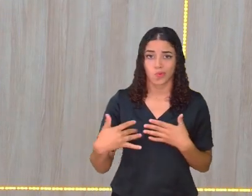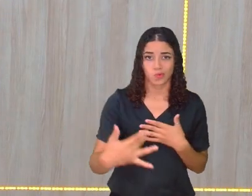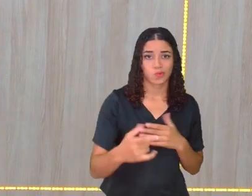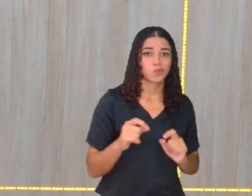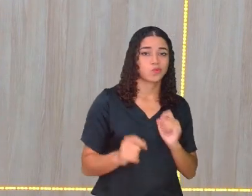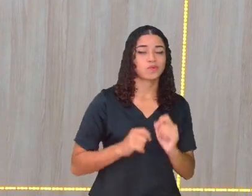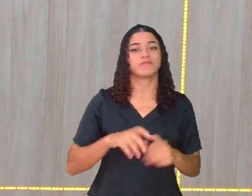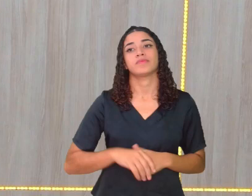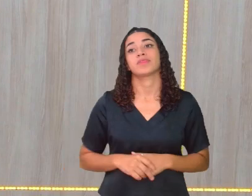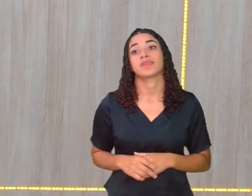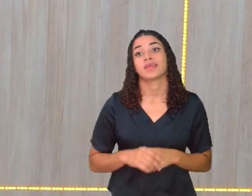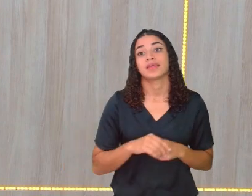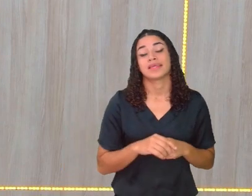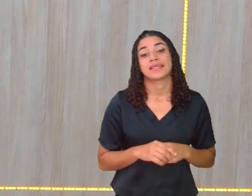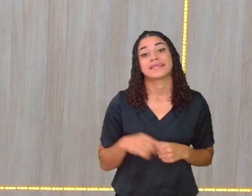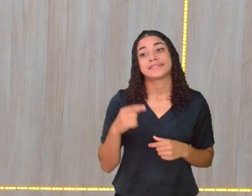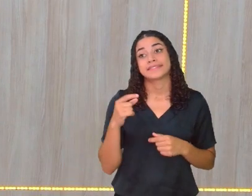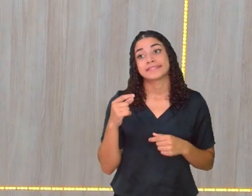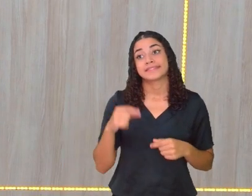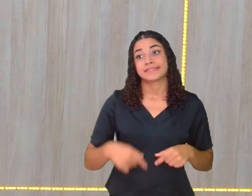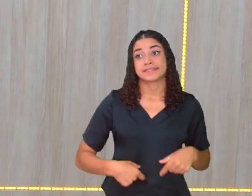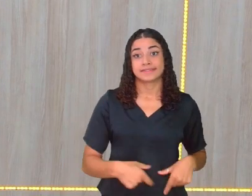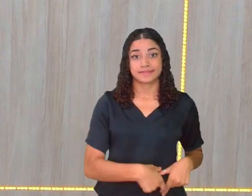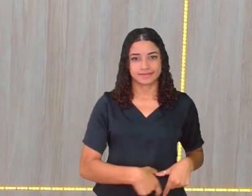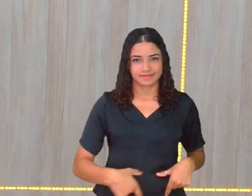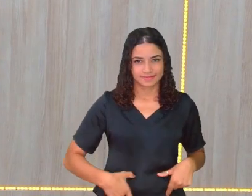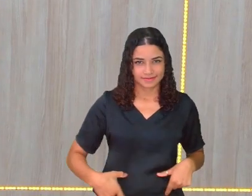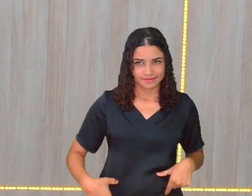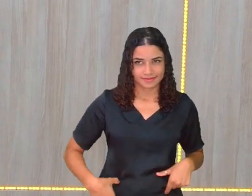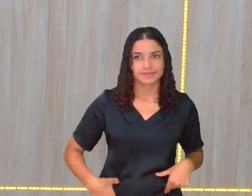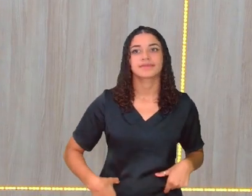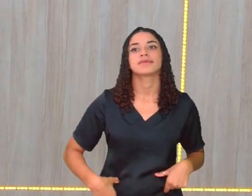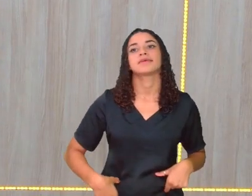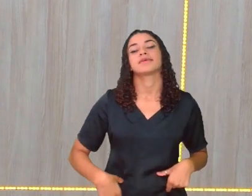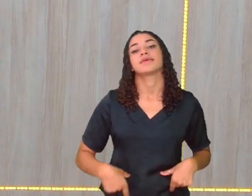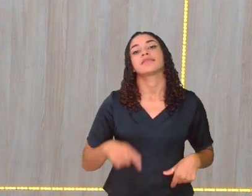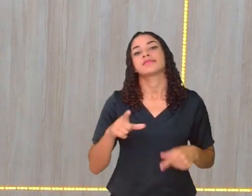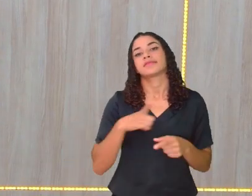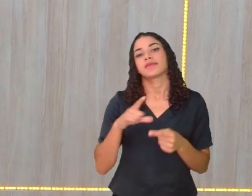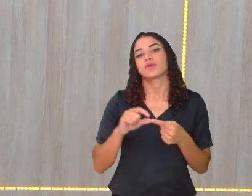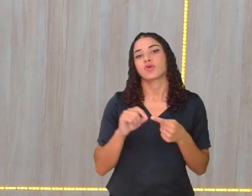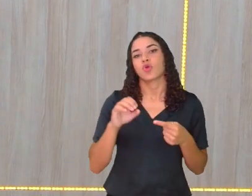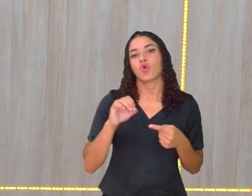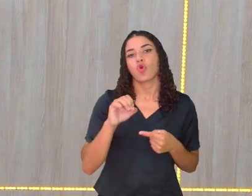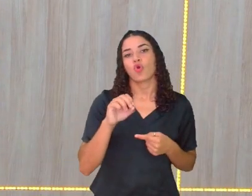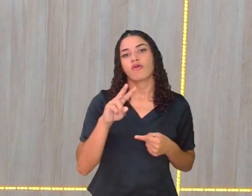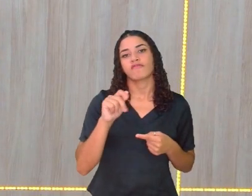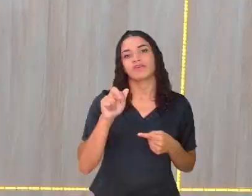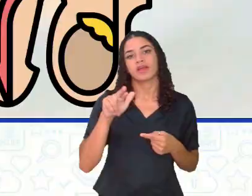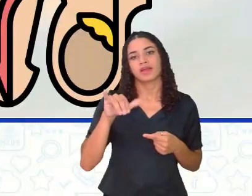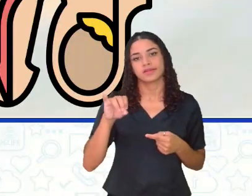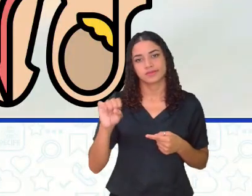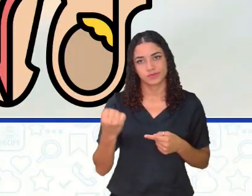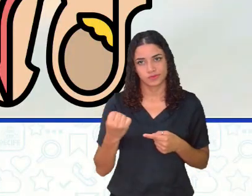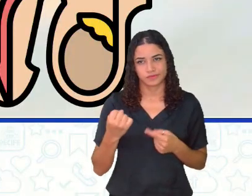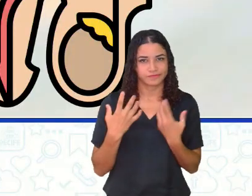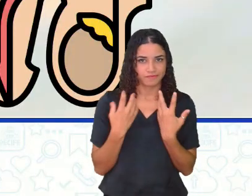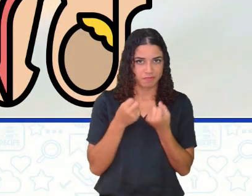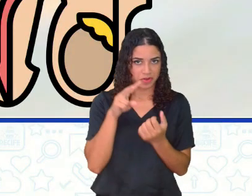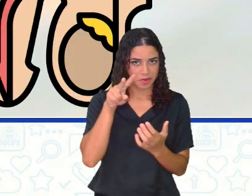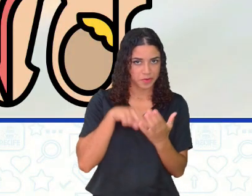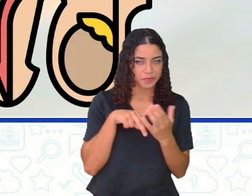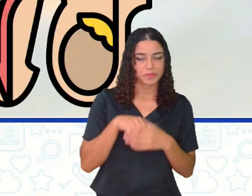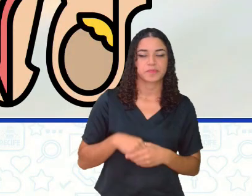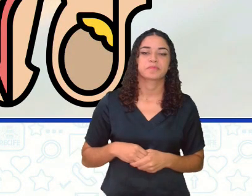vai agora para as glândulas sexuais. Então, nós vamos ver aí a questão dos ovários e dos testículos. Vamos ler comigo